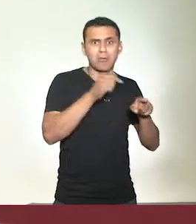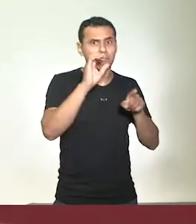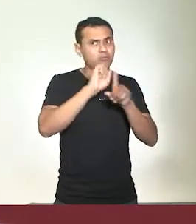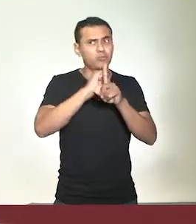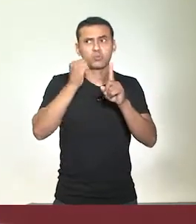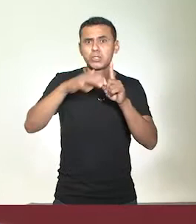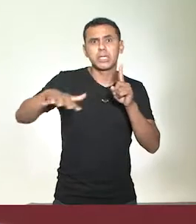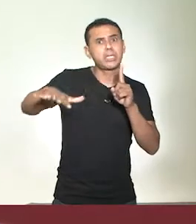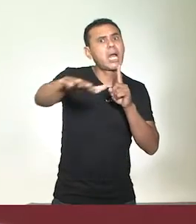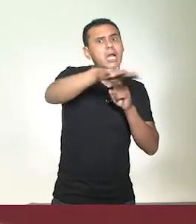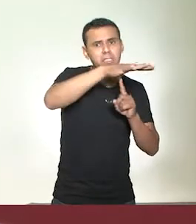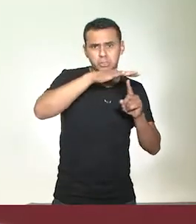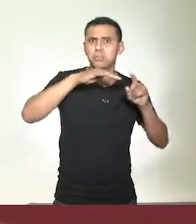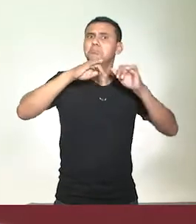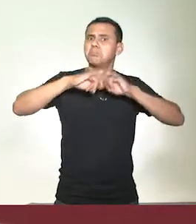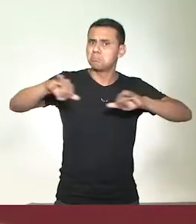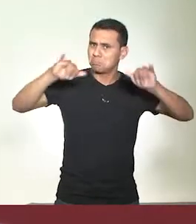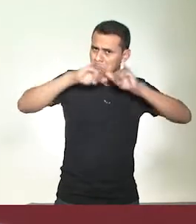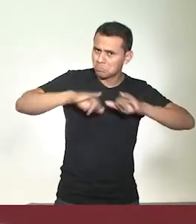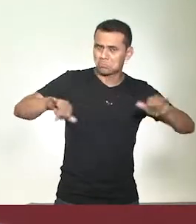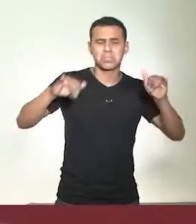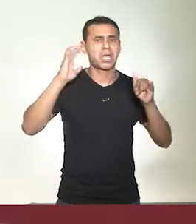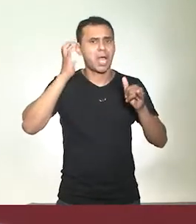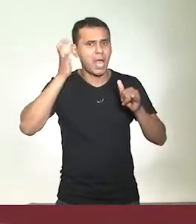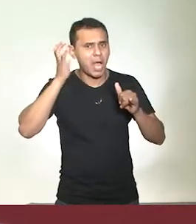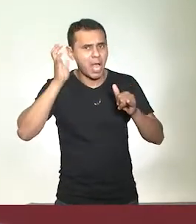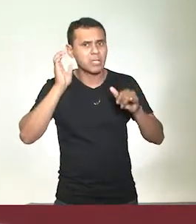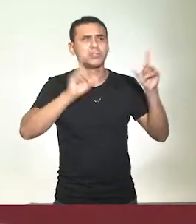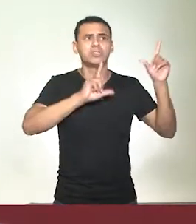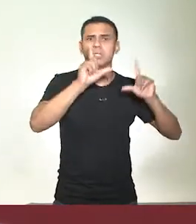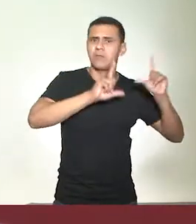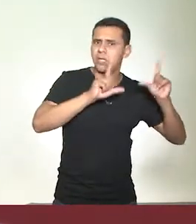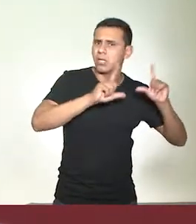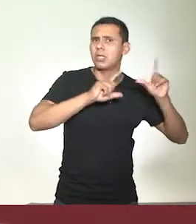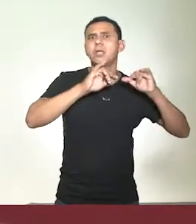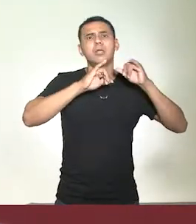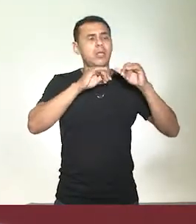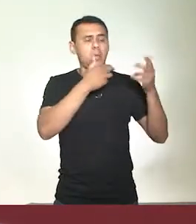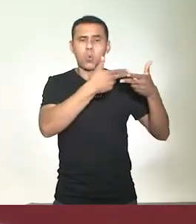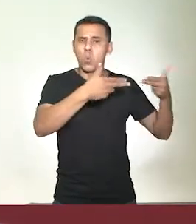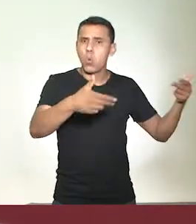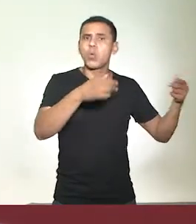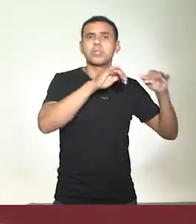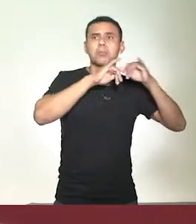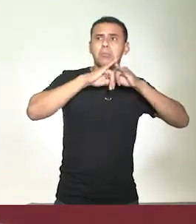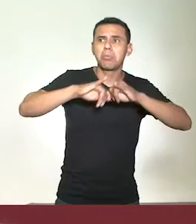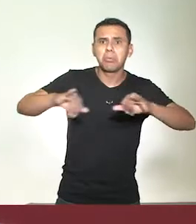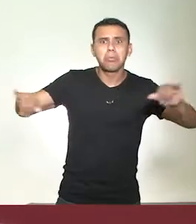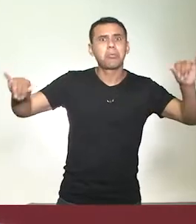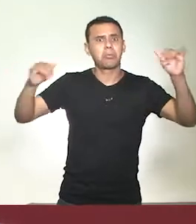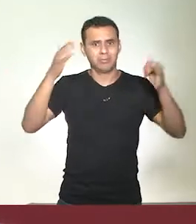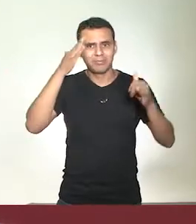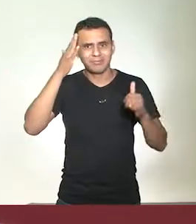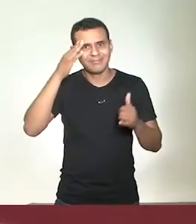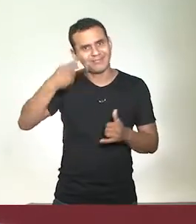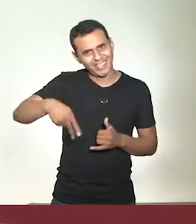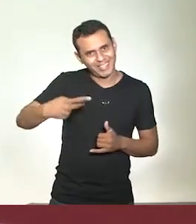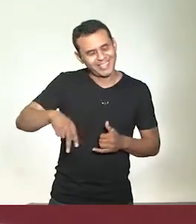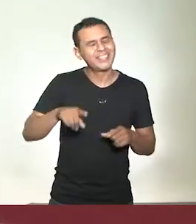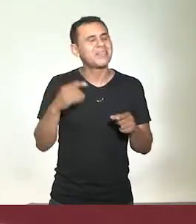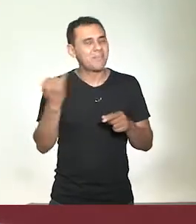pela Universidade sobretudo para si O que é essa inserção da Universidade na comunidade